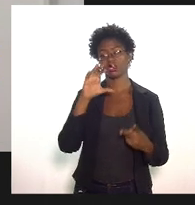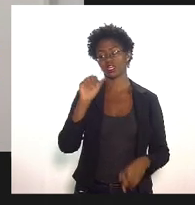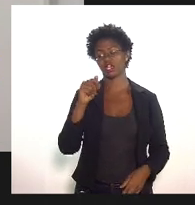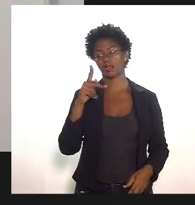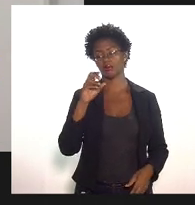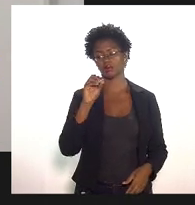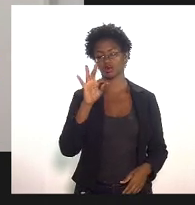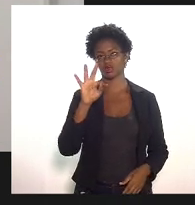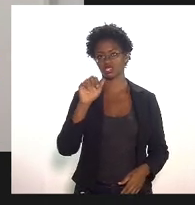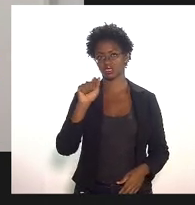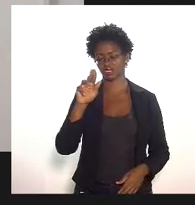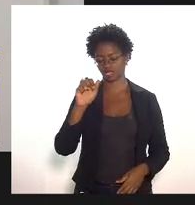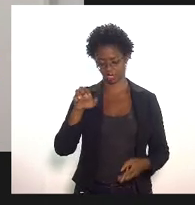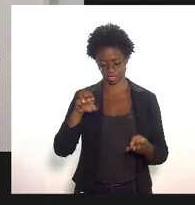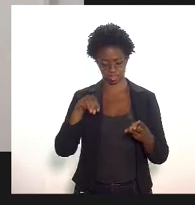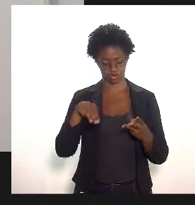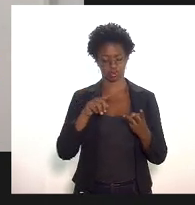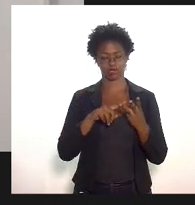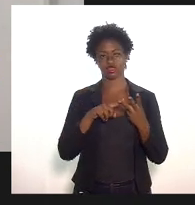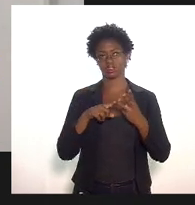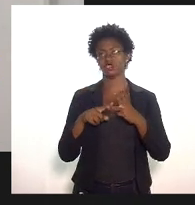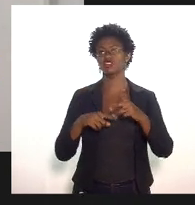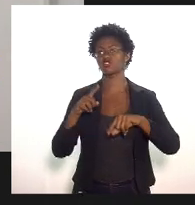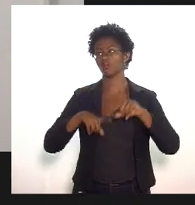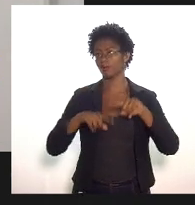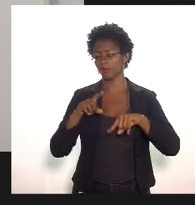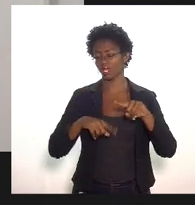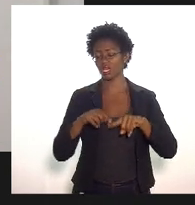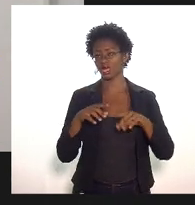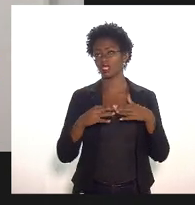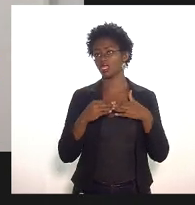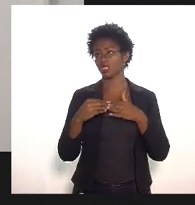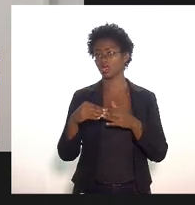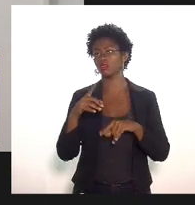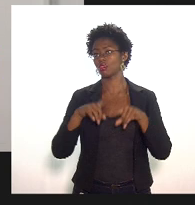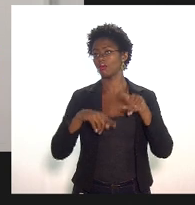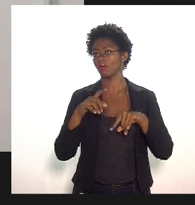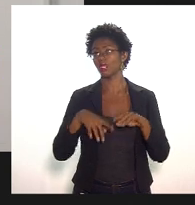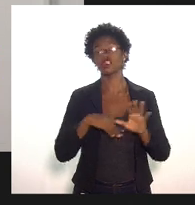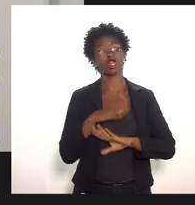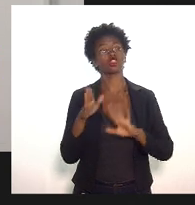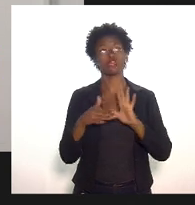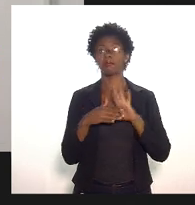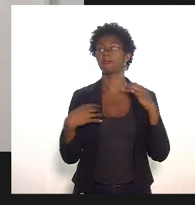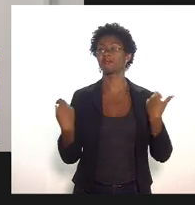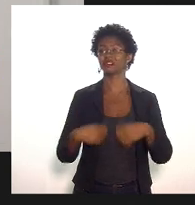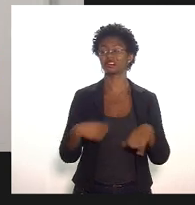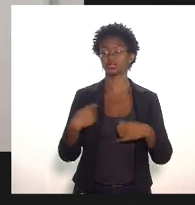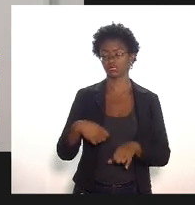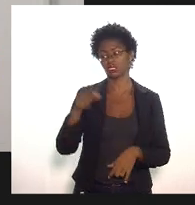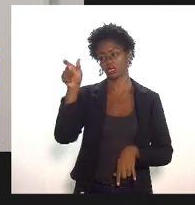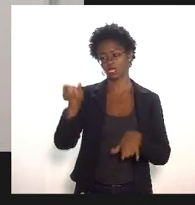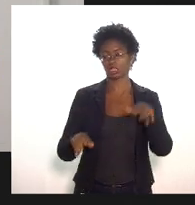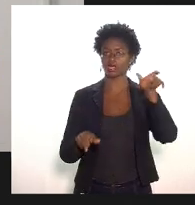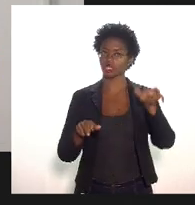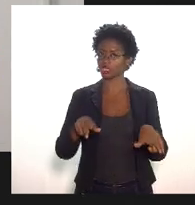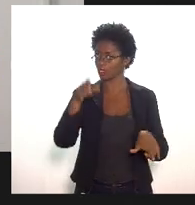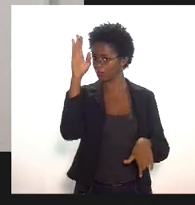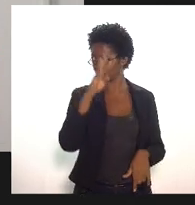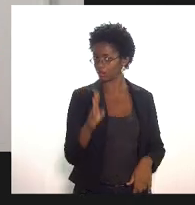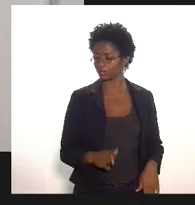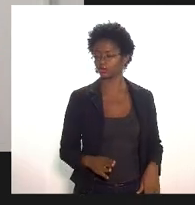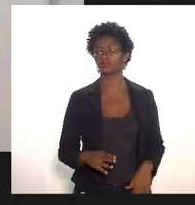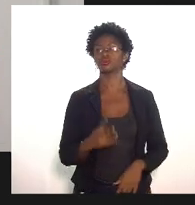chefe de máquinas e condutor de máquinas brasileiros. além dos 2/3 da tripulação.